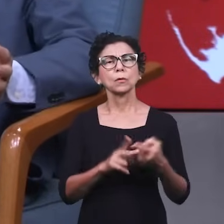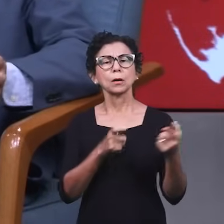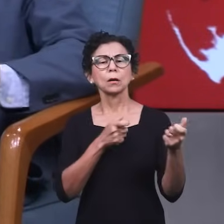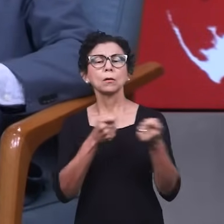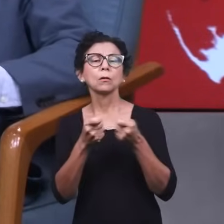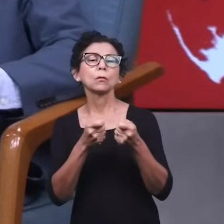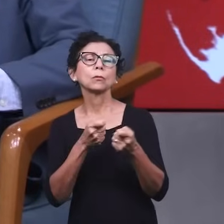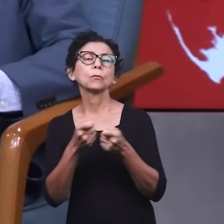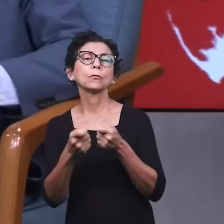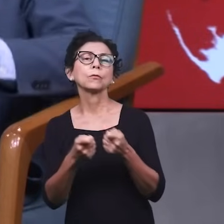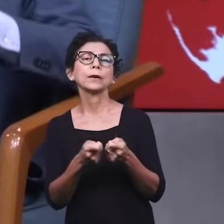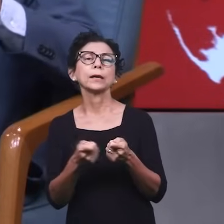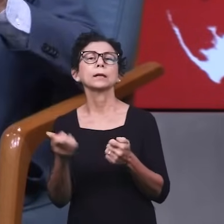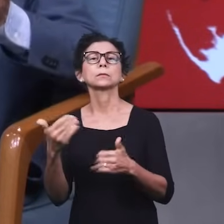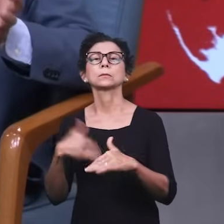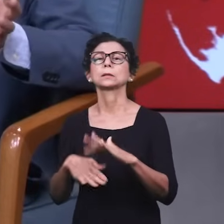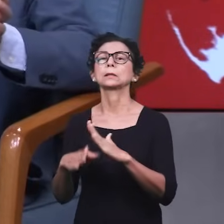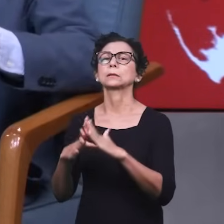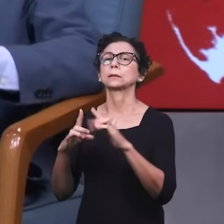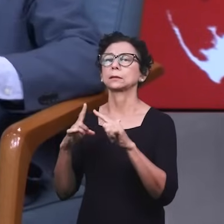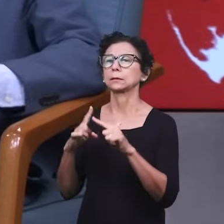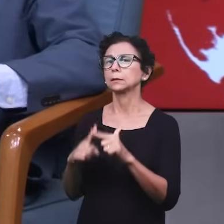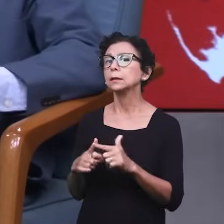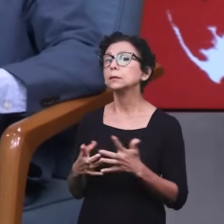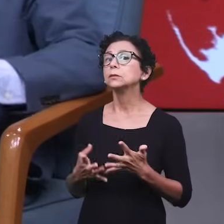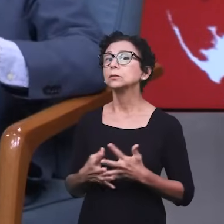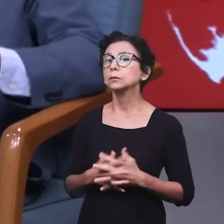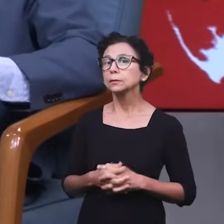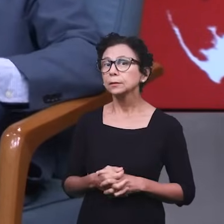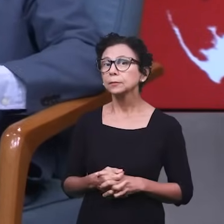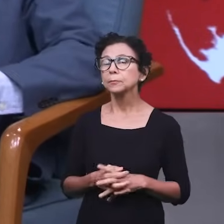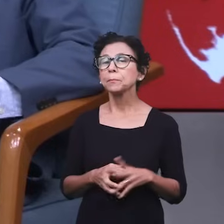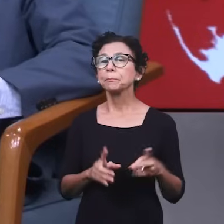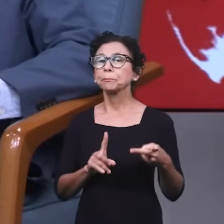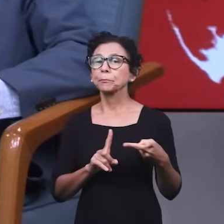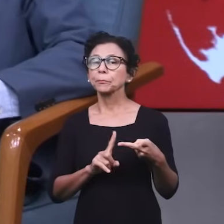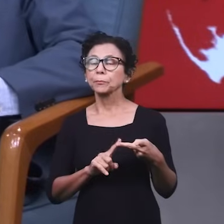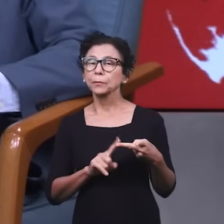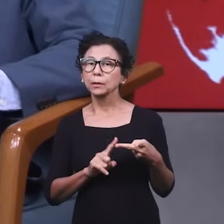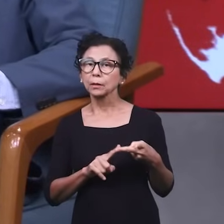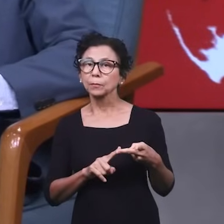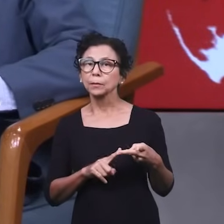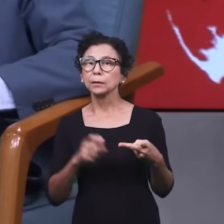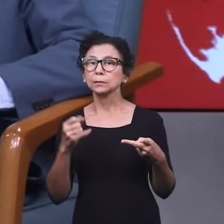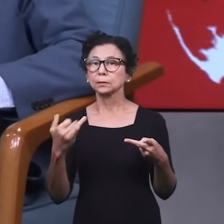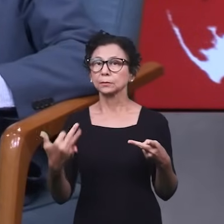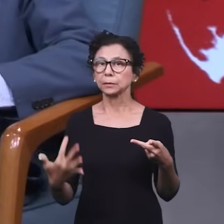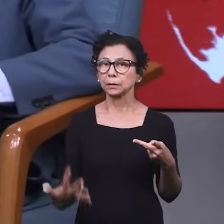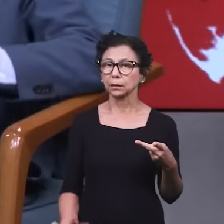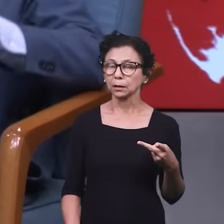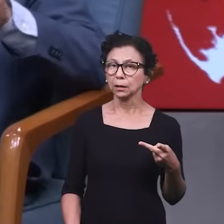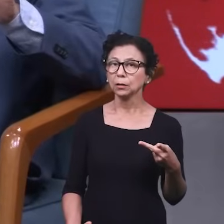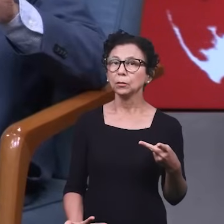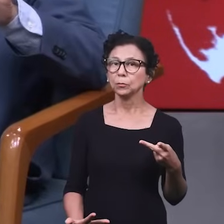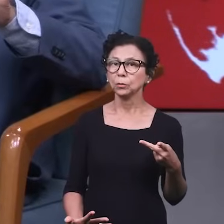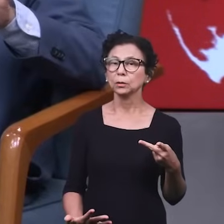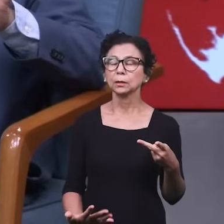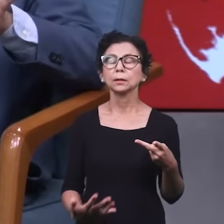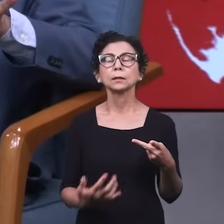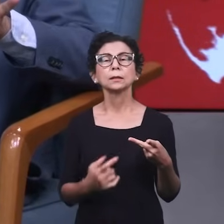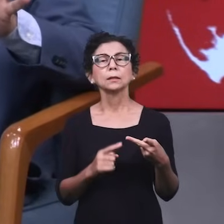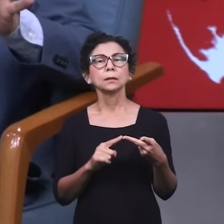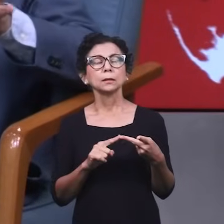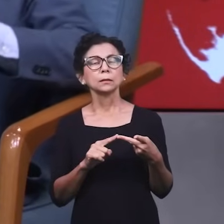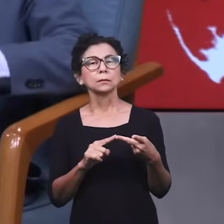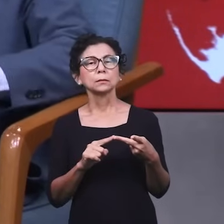entendimento do governo, como é que é o governo da igreja, a vida nisso. E essa segunda parte que estamos entrando, o Senhor falou que são